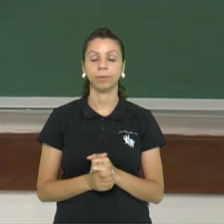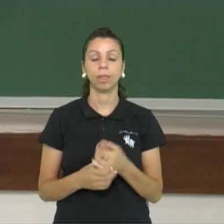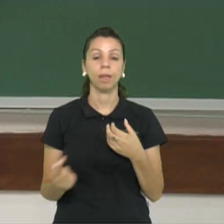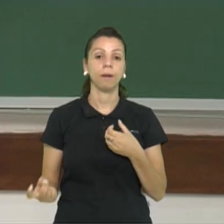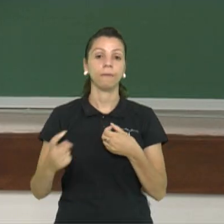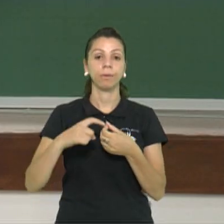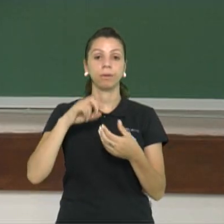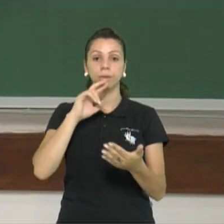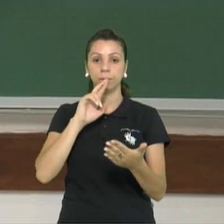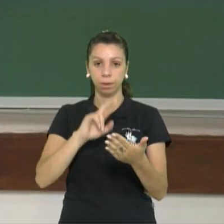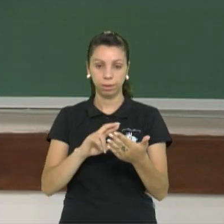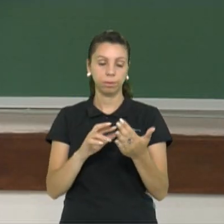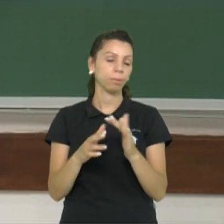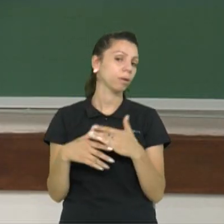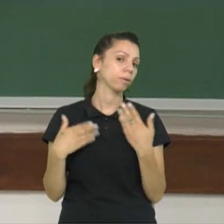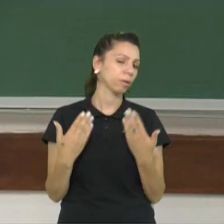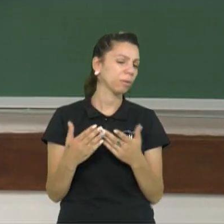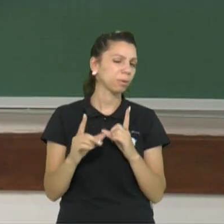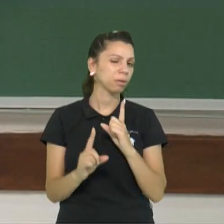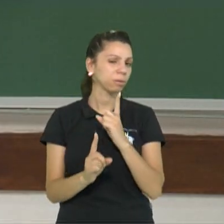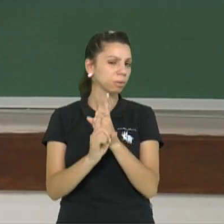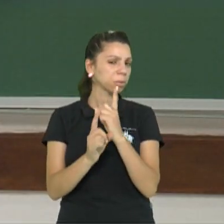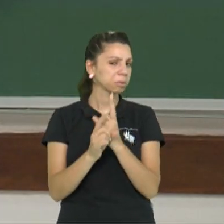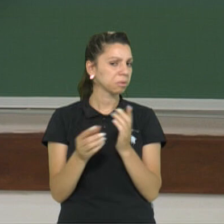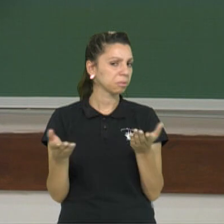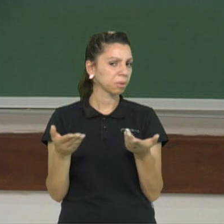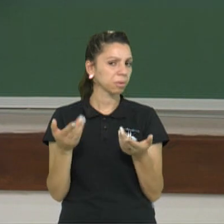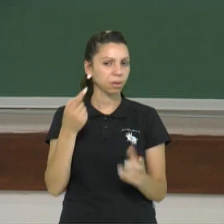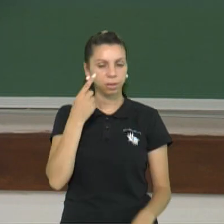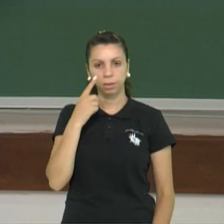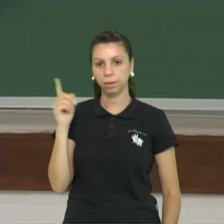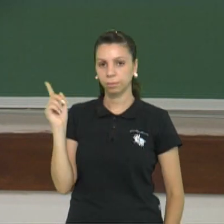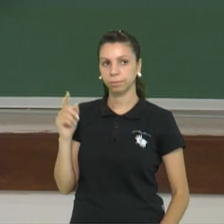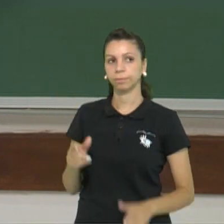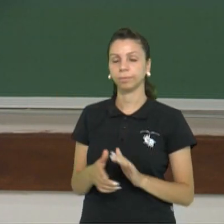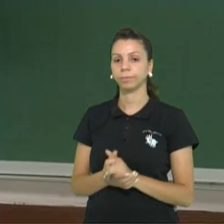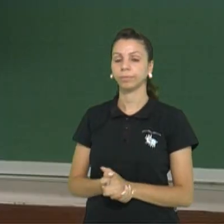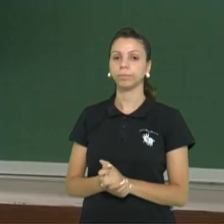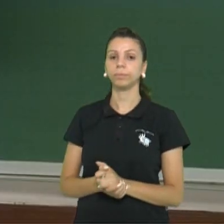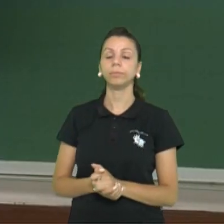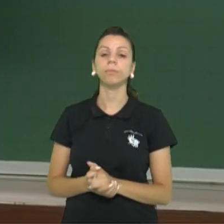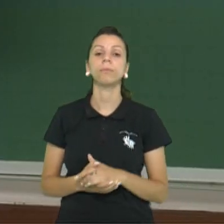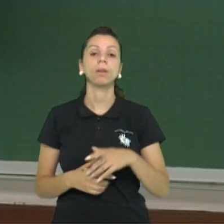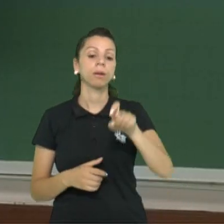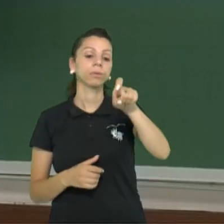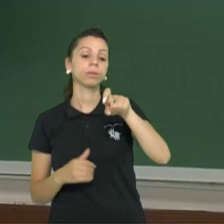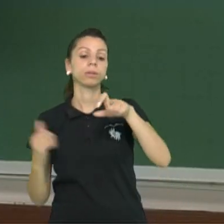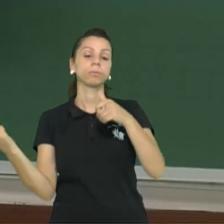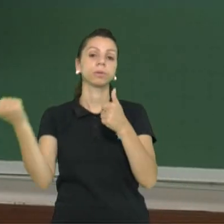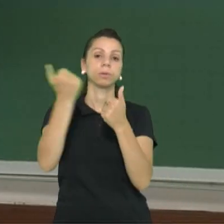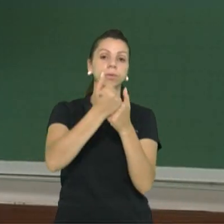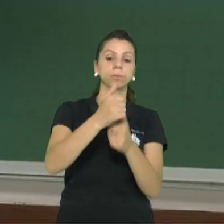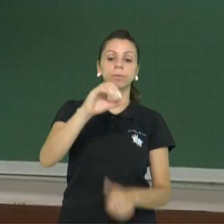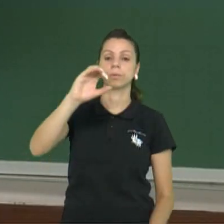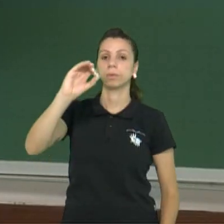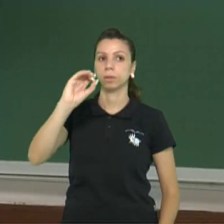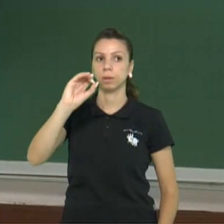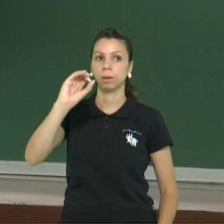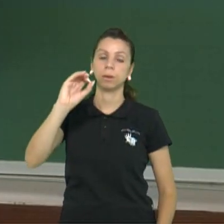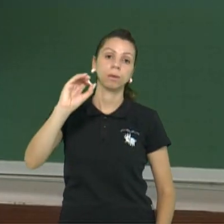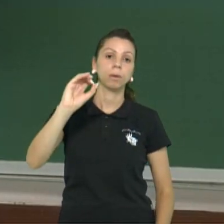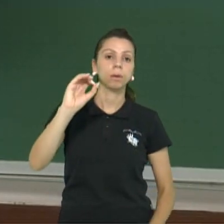Voltando com a solução, o que nós encontramos agora aqui, ó? Então, substitui x por zero primeiro. Onde tem